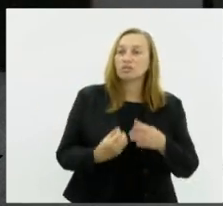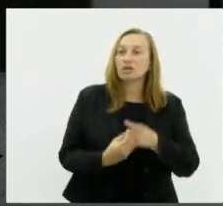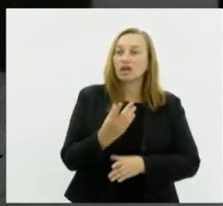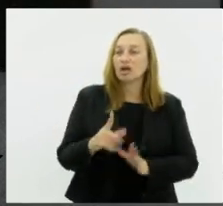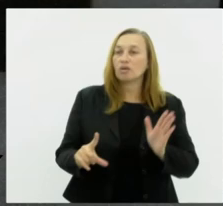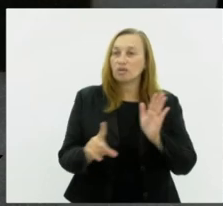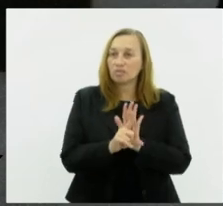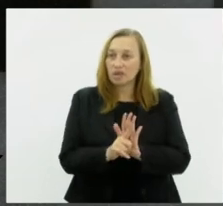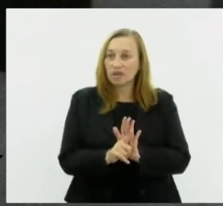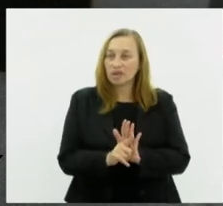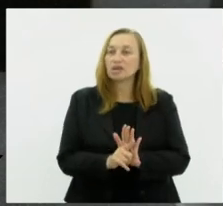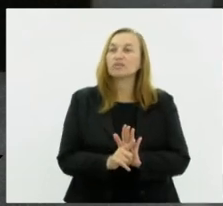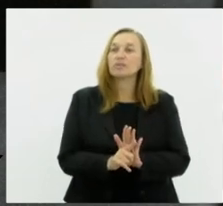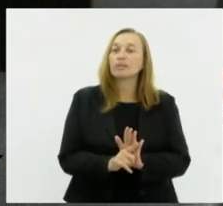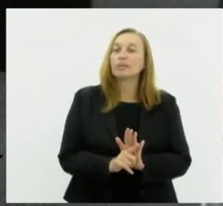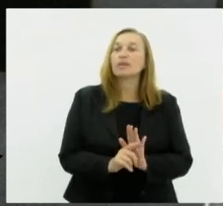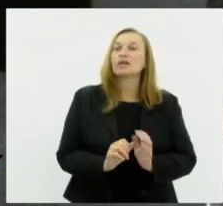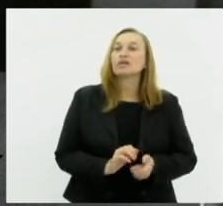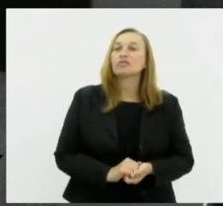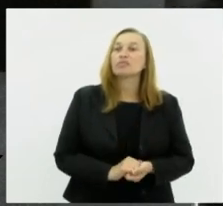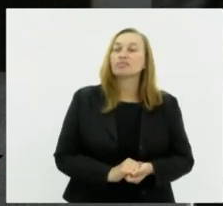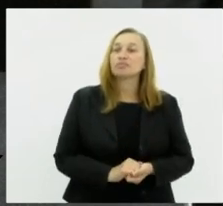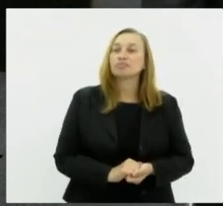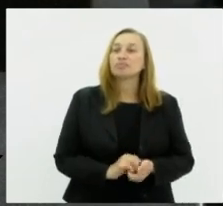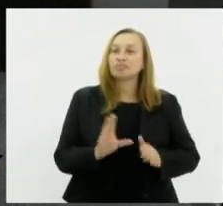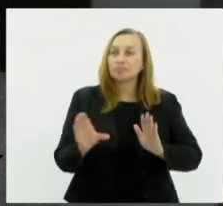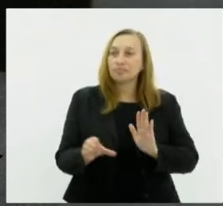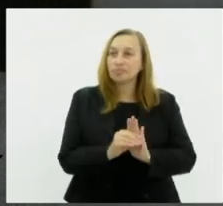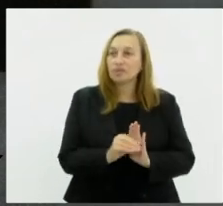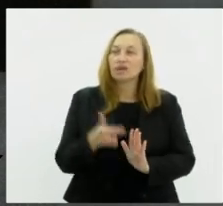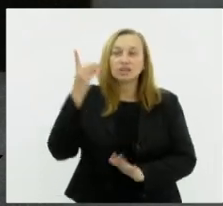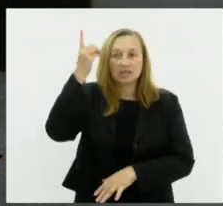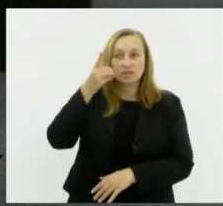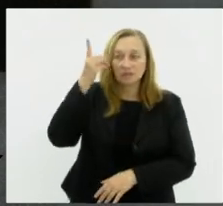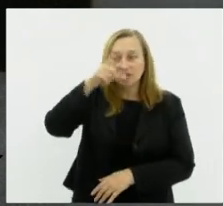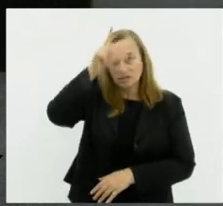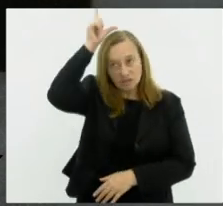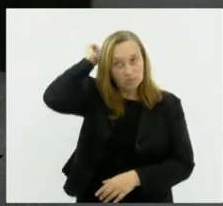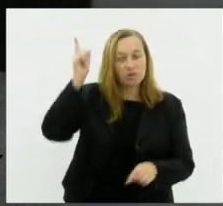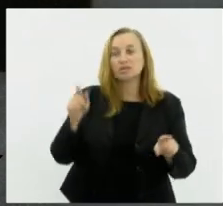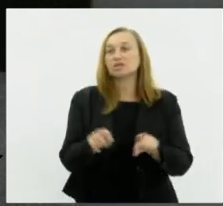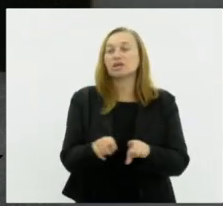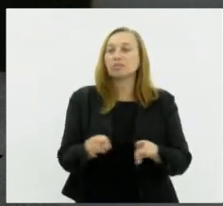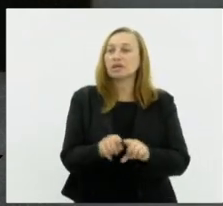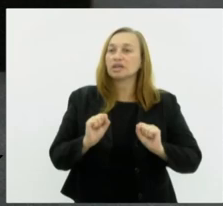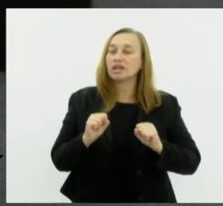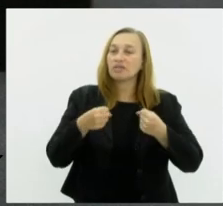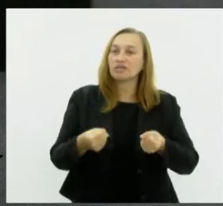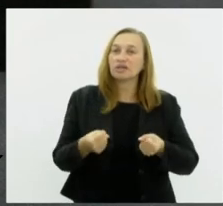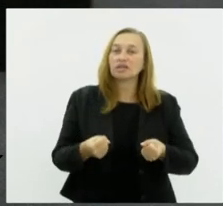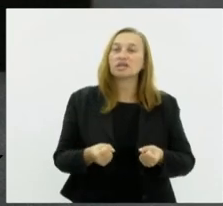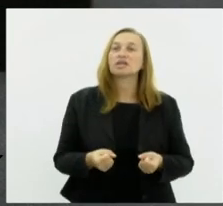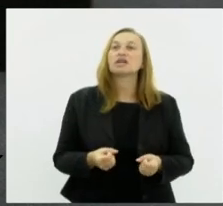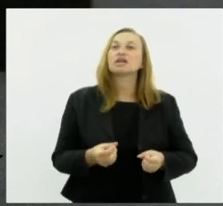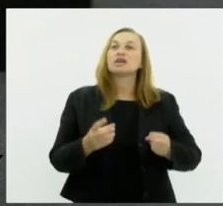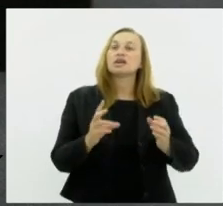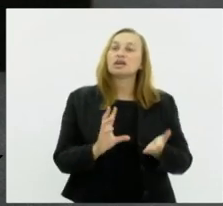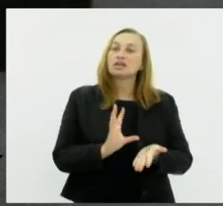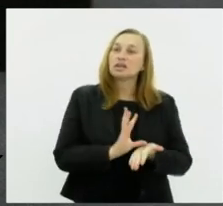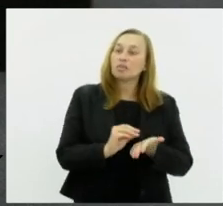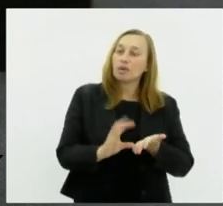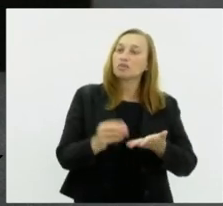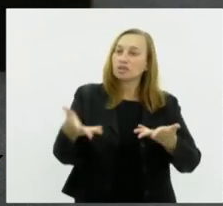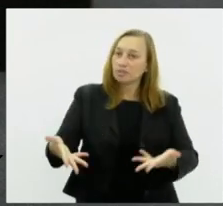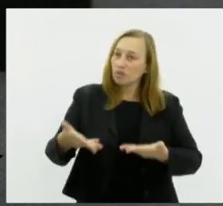que rege a concessão desses subsídios. O deputado Luiz Paulo, que também defende essa pauta da descarbonização, também está